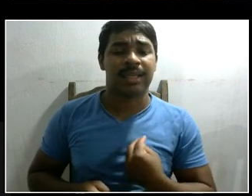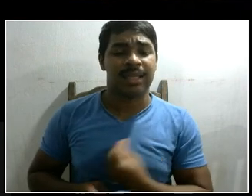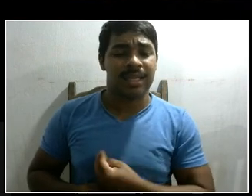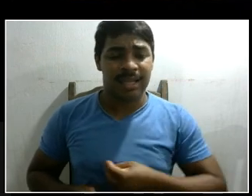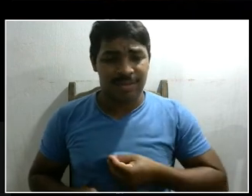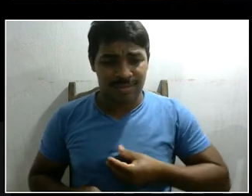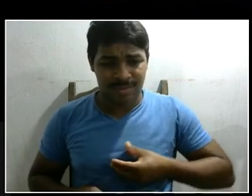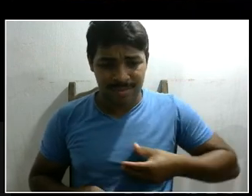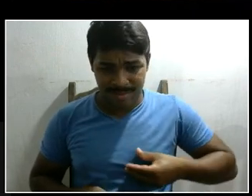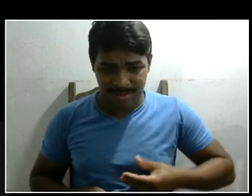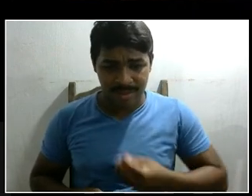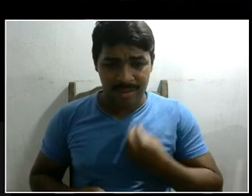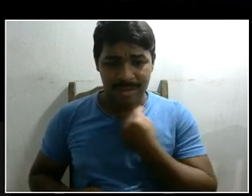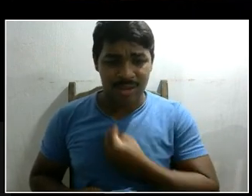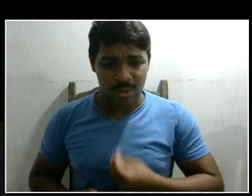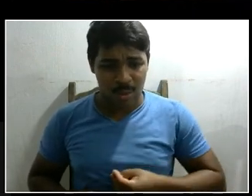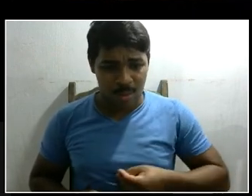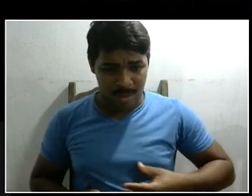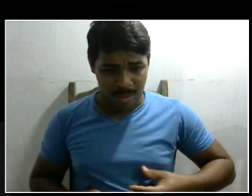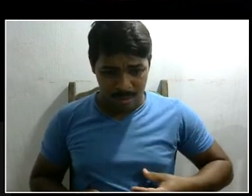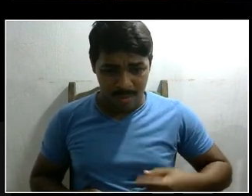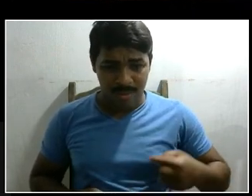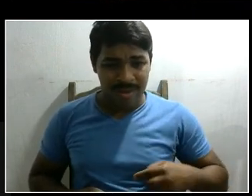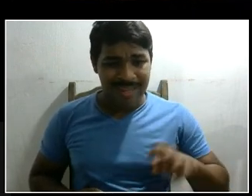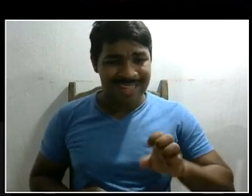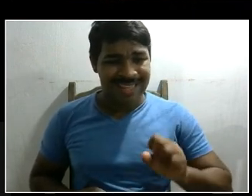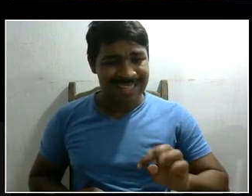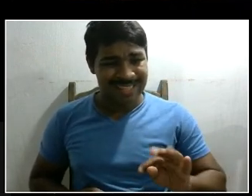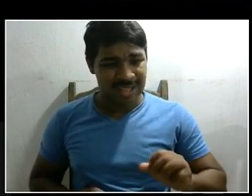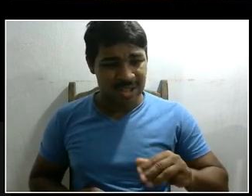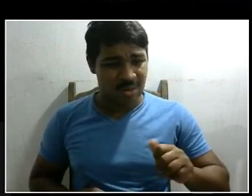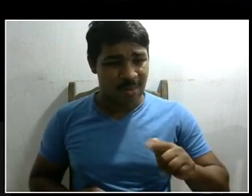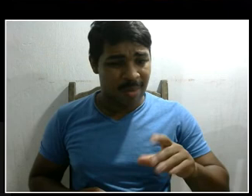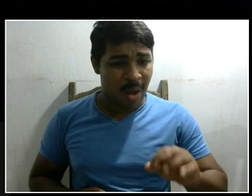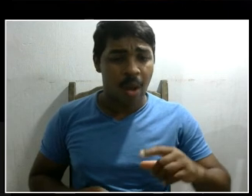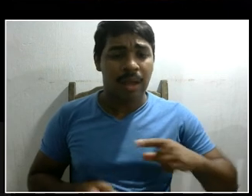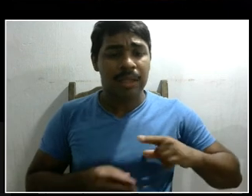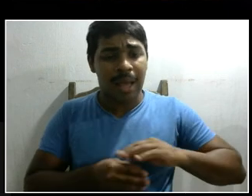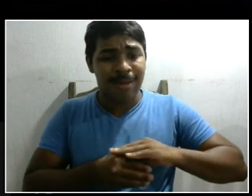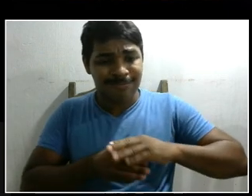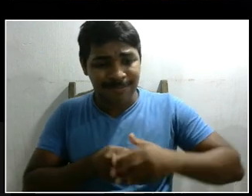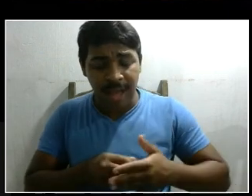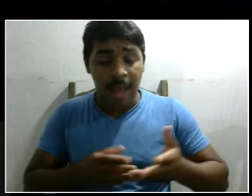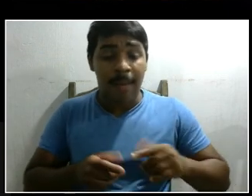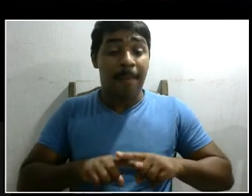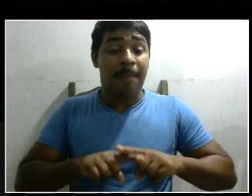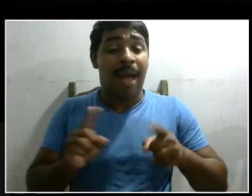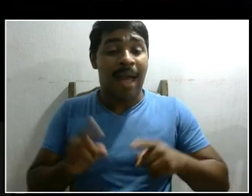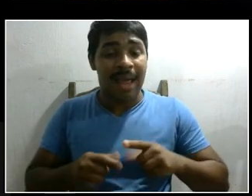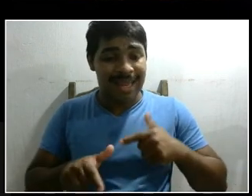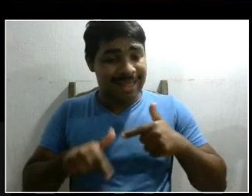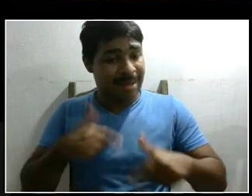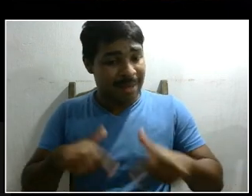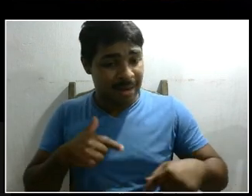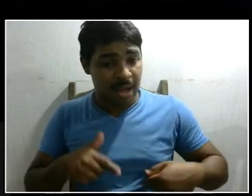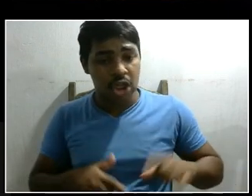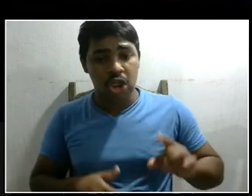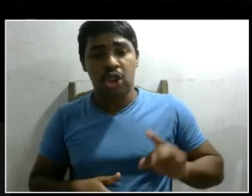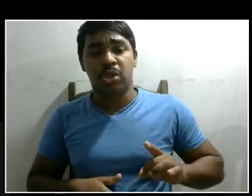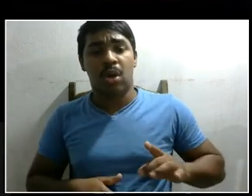exemplo, o nosso esôfago, esse tecido liso, e nos outros órgãos também, ele também não depende da nossa vontade. Já deve